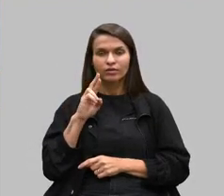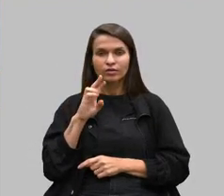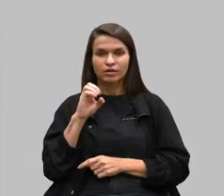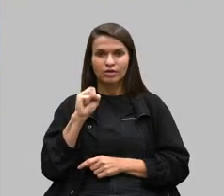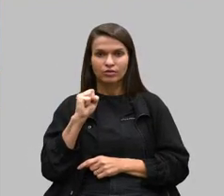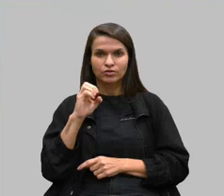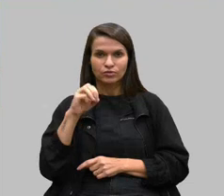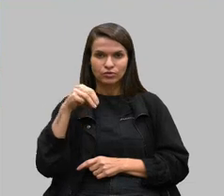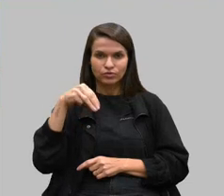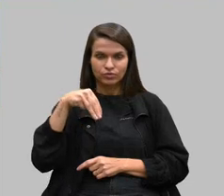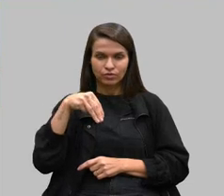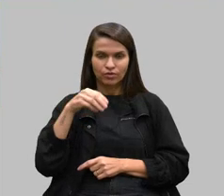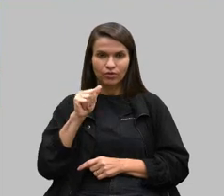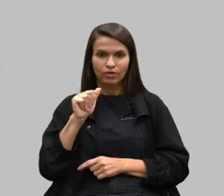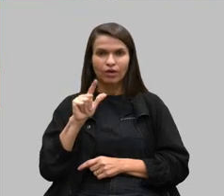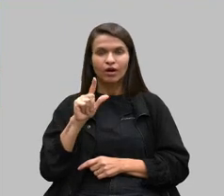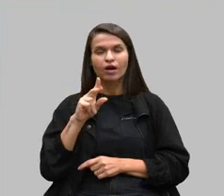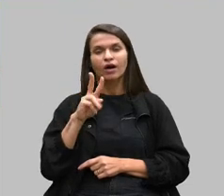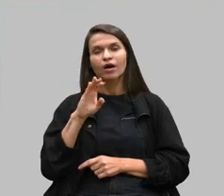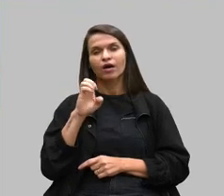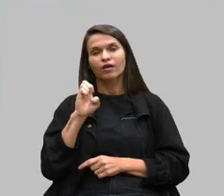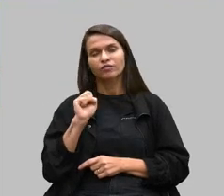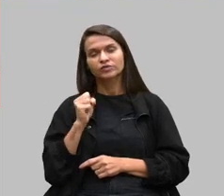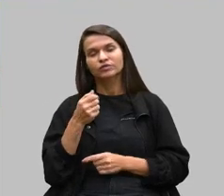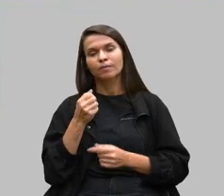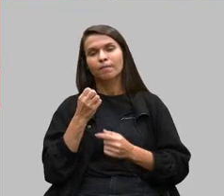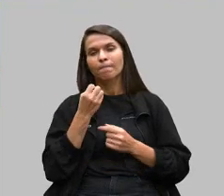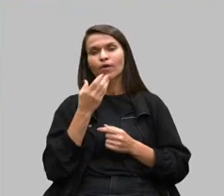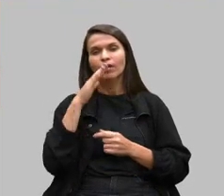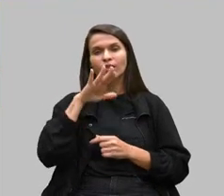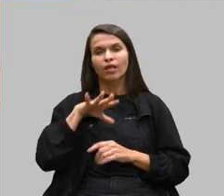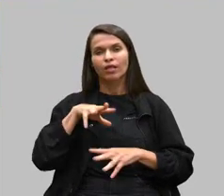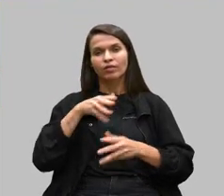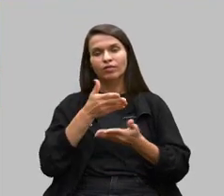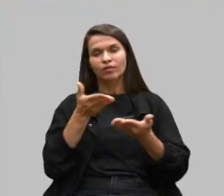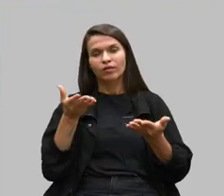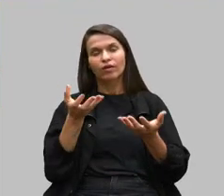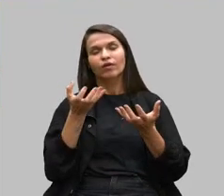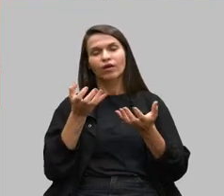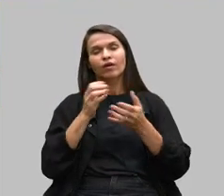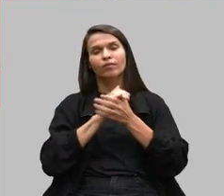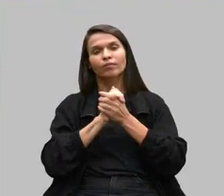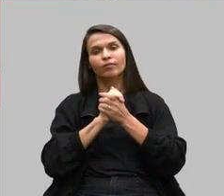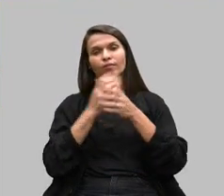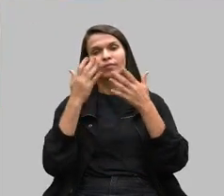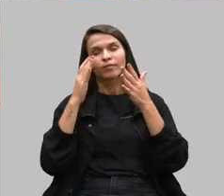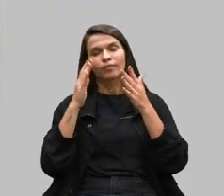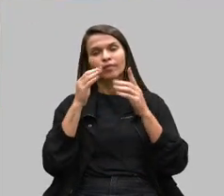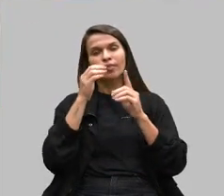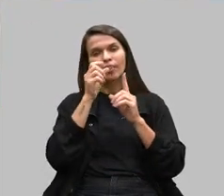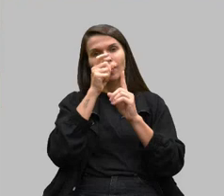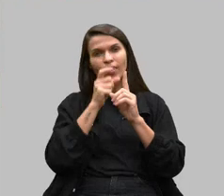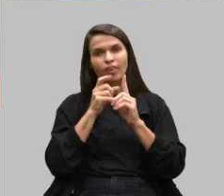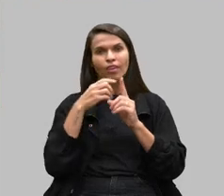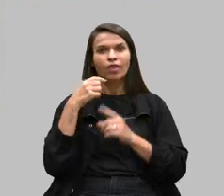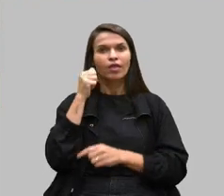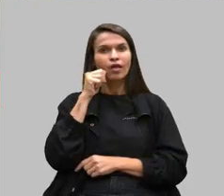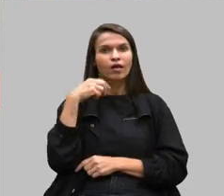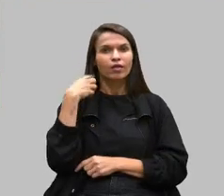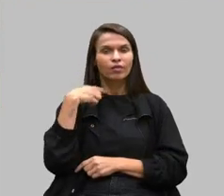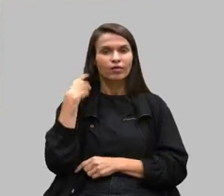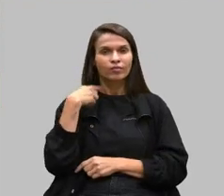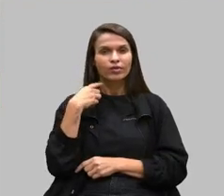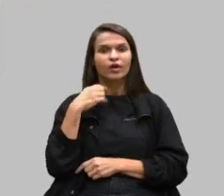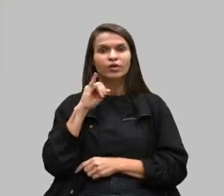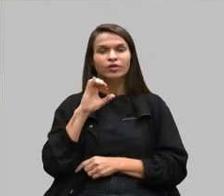Alves uma boa tarde a todos e a todas quero aqui parabenizar a nossa deputada ion Pinheiro por essa iniciativa viu